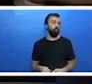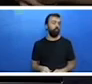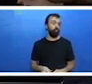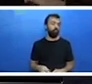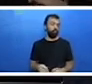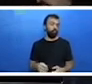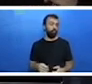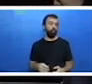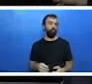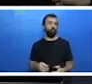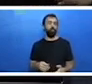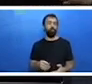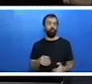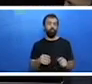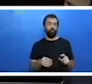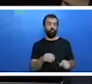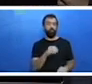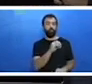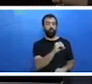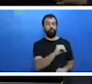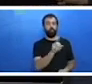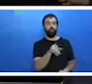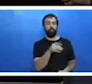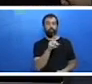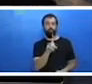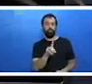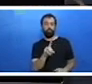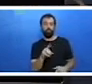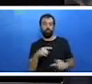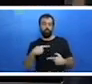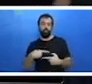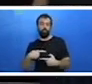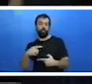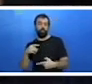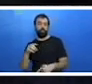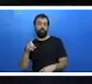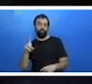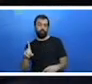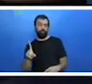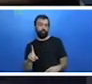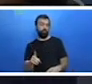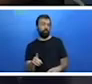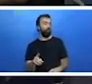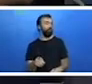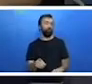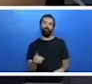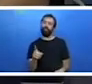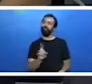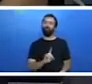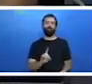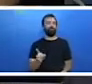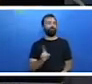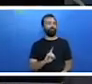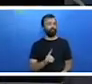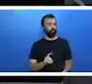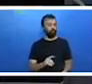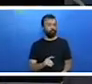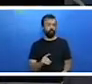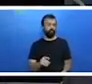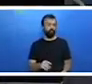quê? Porque 0,1, 1/10, é menor que uma unidade. 1/10